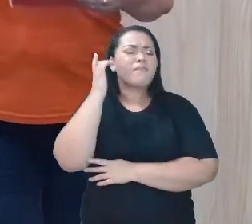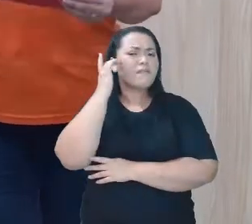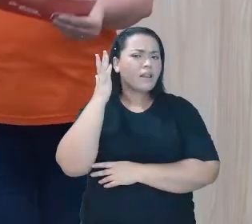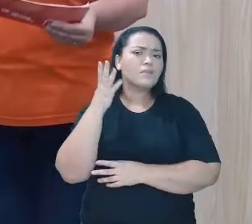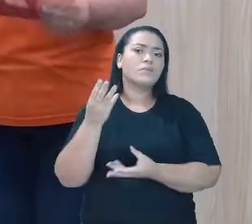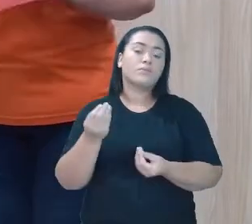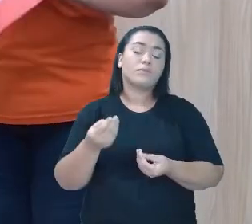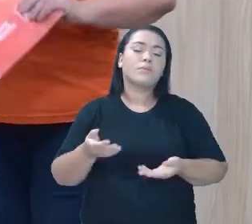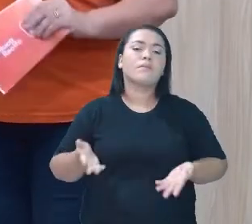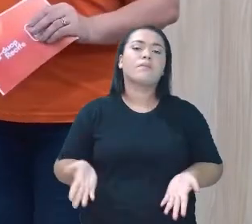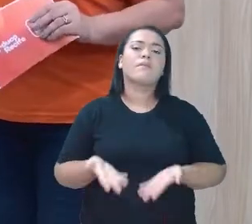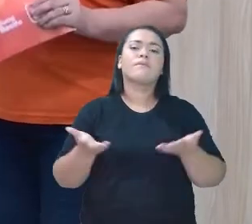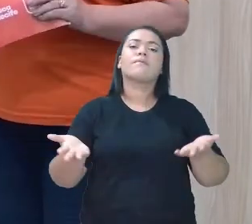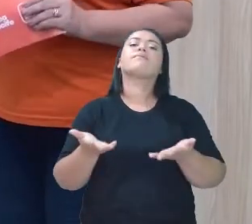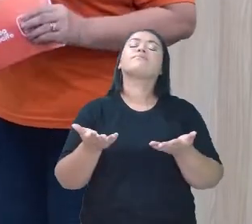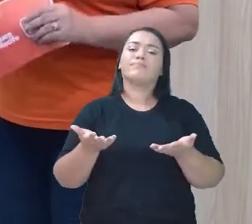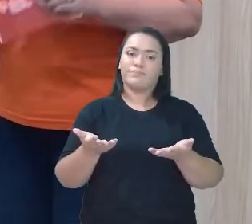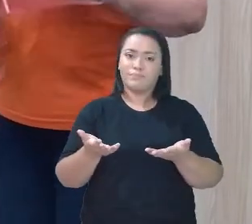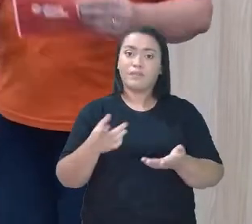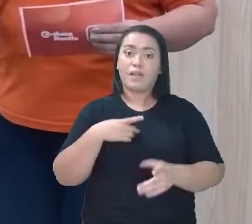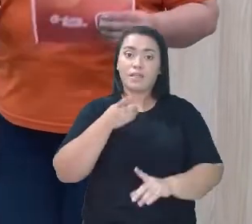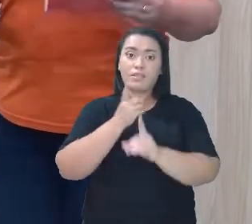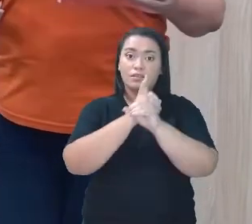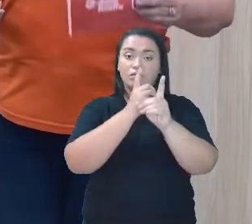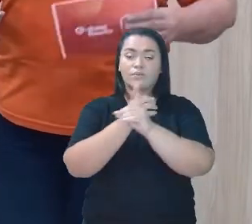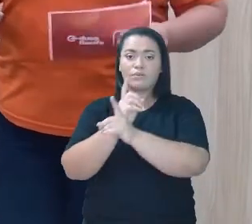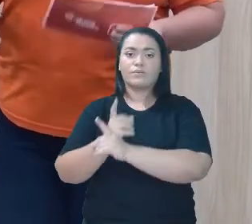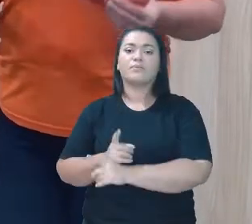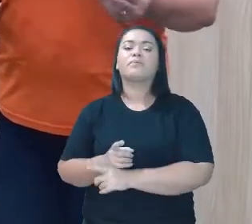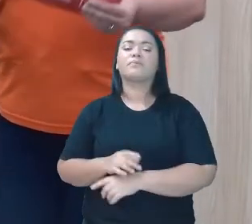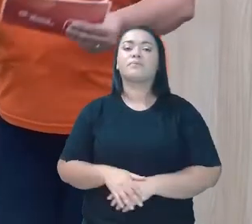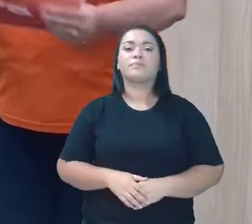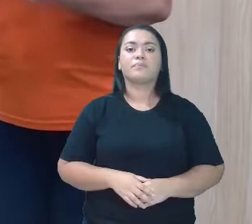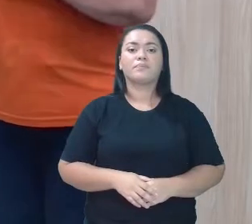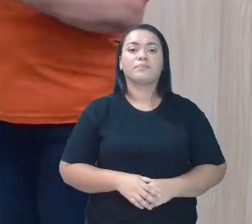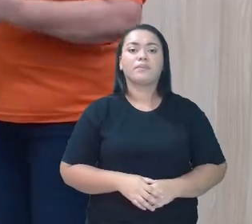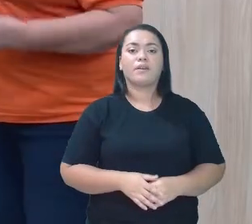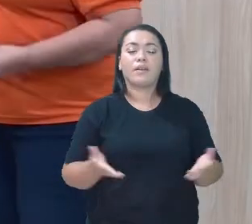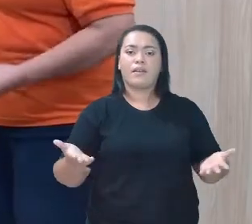ela favoreceu essas descobertas,